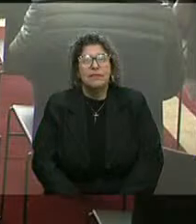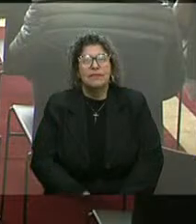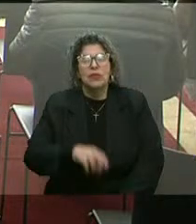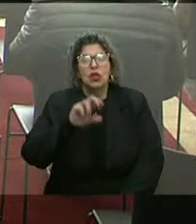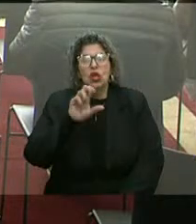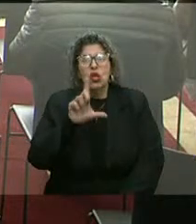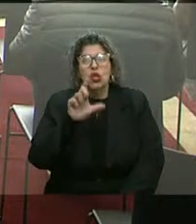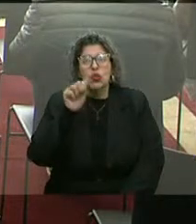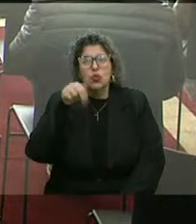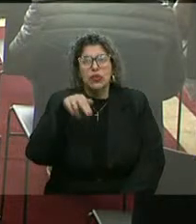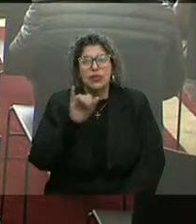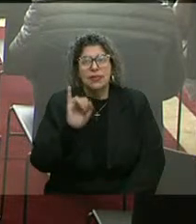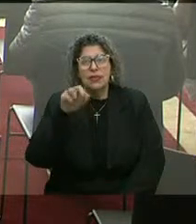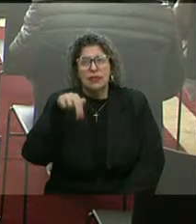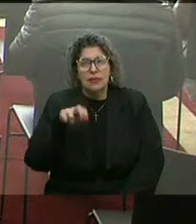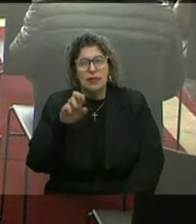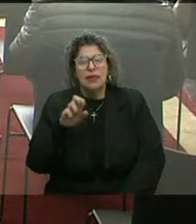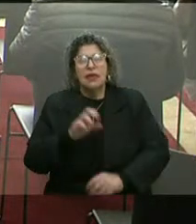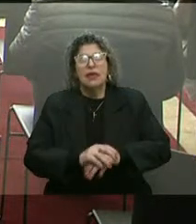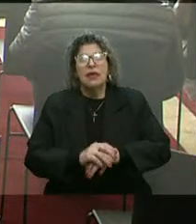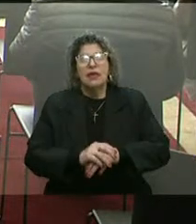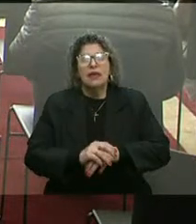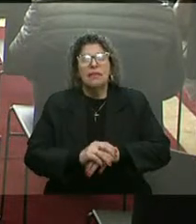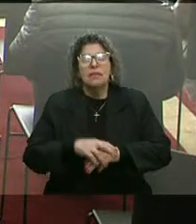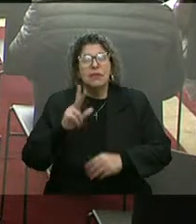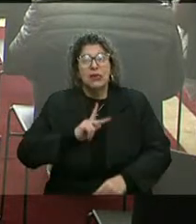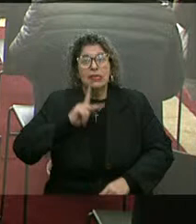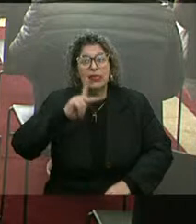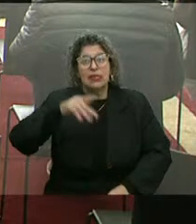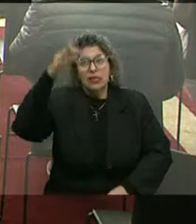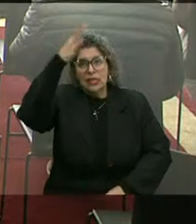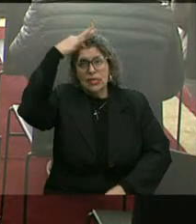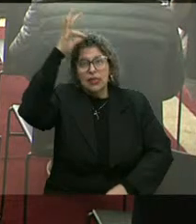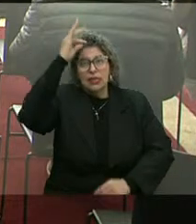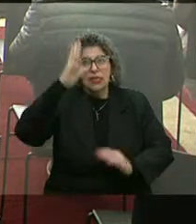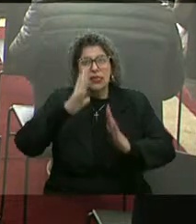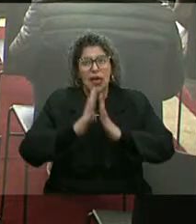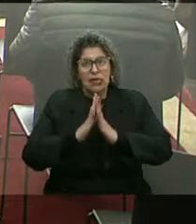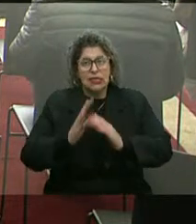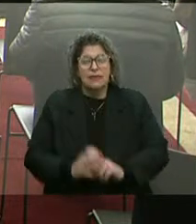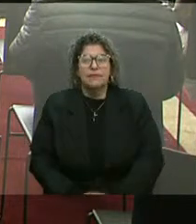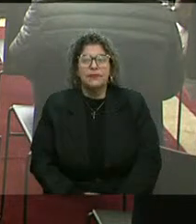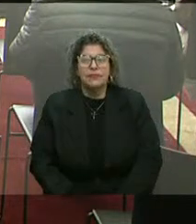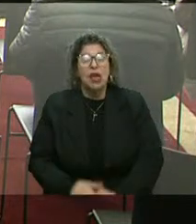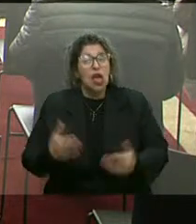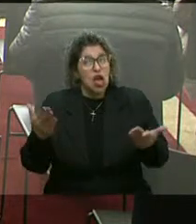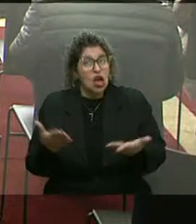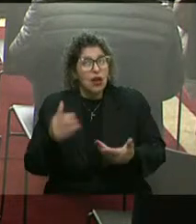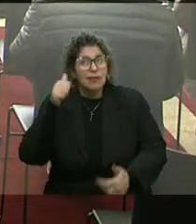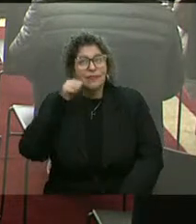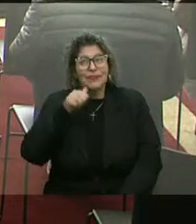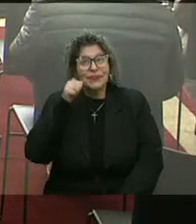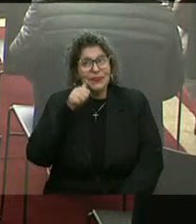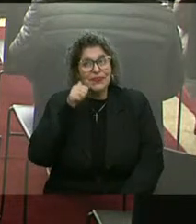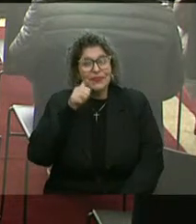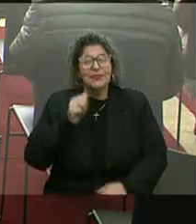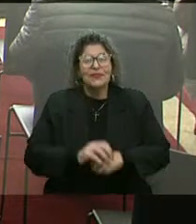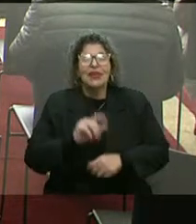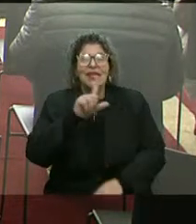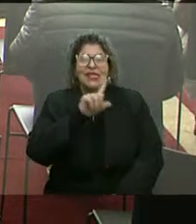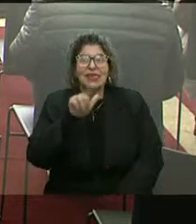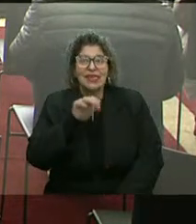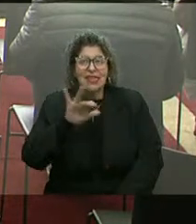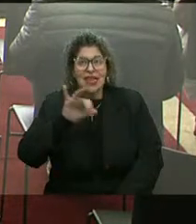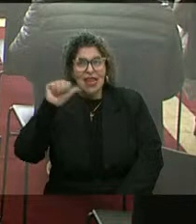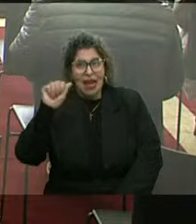Lucinei, presidente da Federação das Santas Casas do Estado. Para concluir, então, vamos ouvir a nossa presidente da Comissão de Saúde e Meio Ambiente da Assembleia